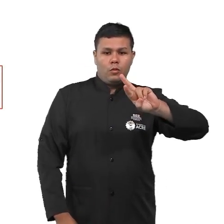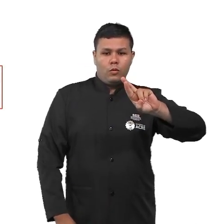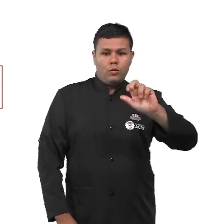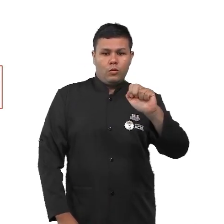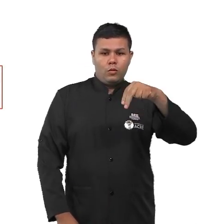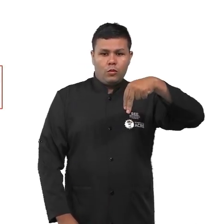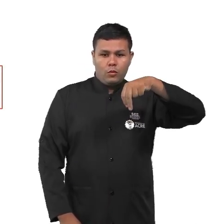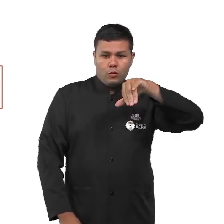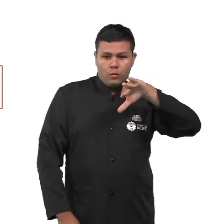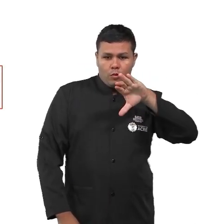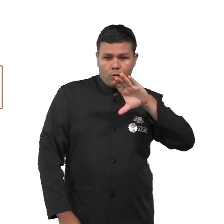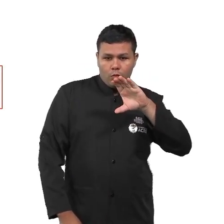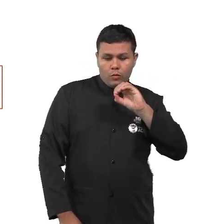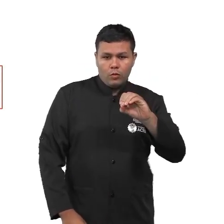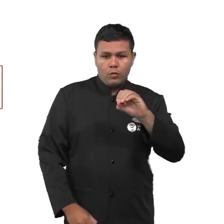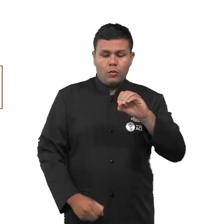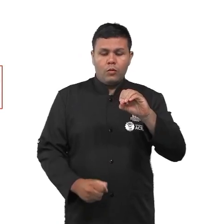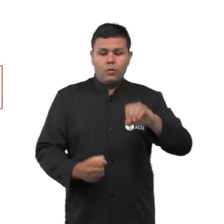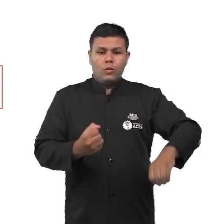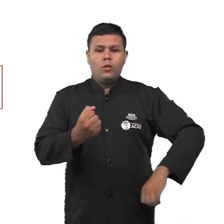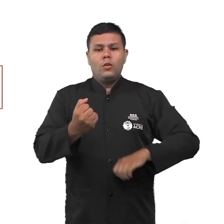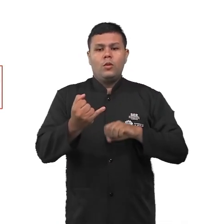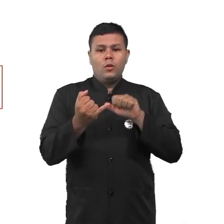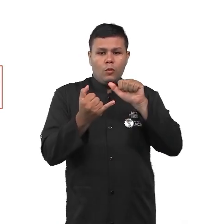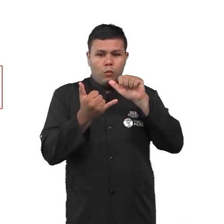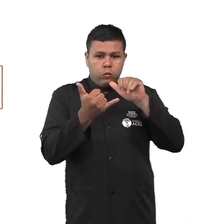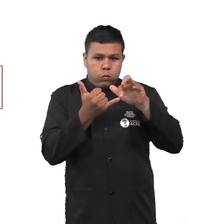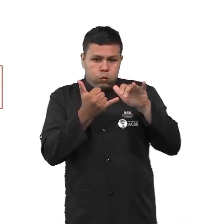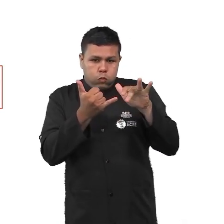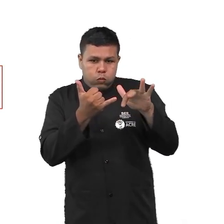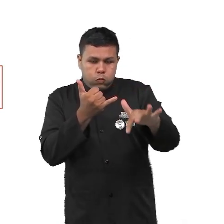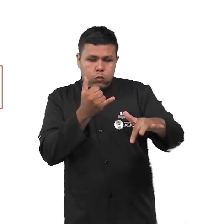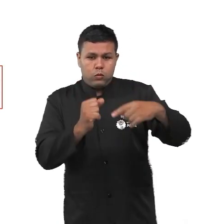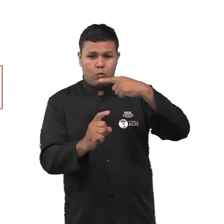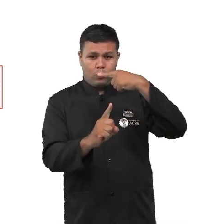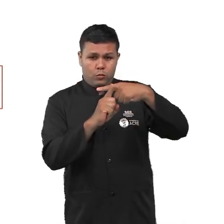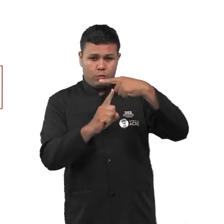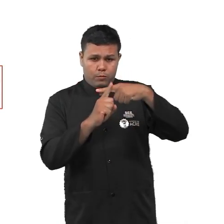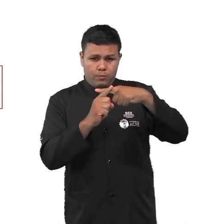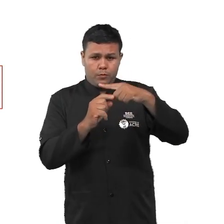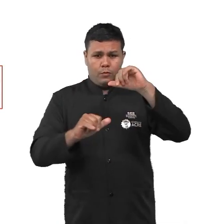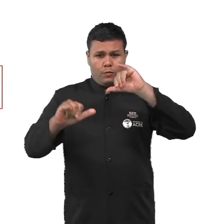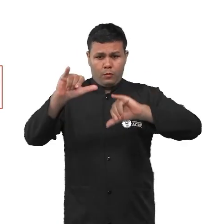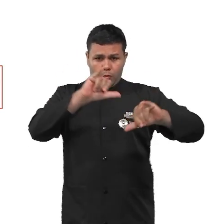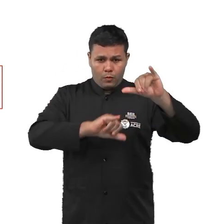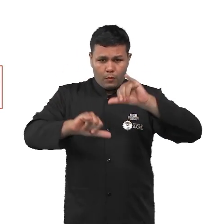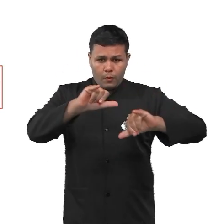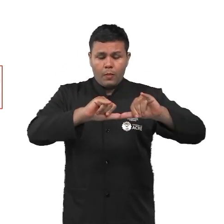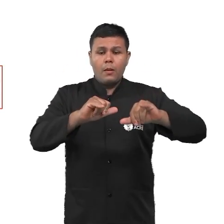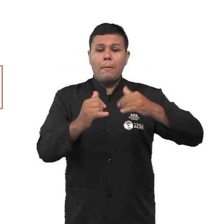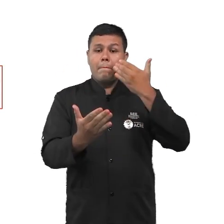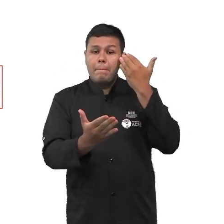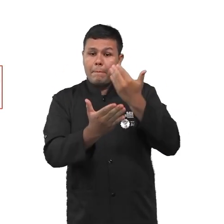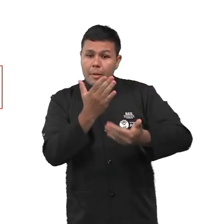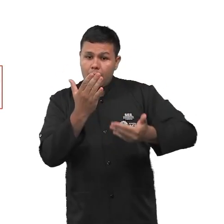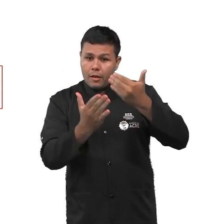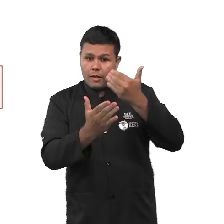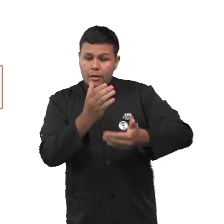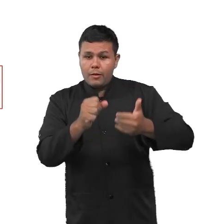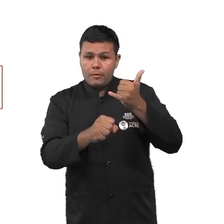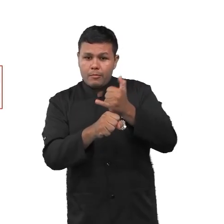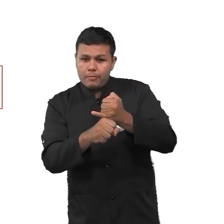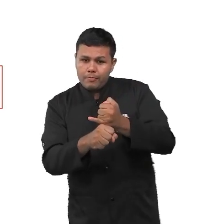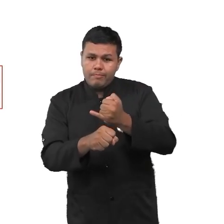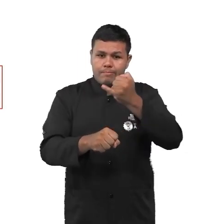238,92, ele emite uma partícula alfa que é positiva, e a gente sabe que na química o positivo perde, e esse urânio se transforma